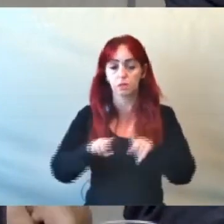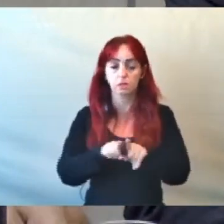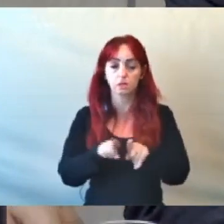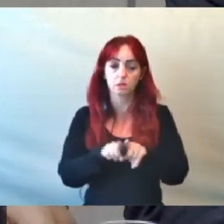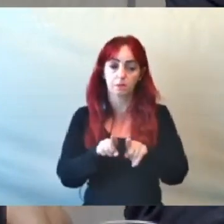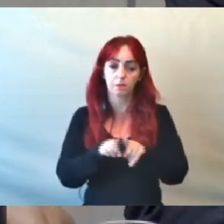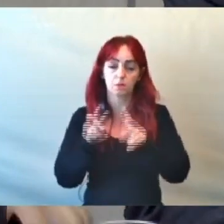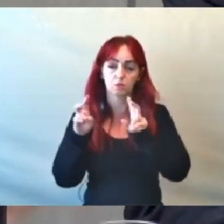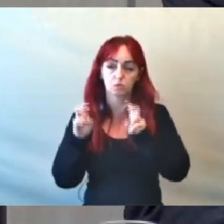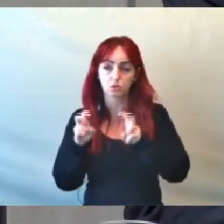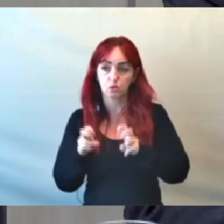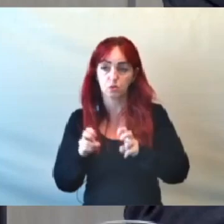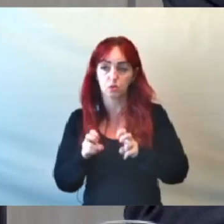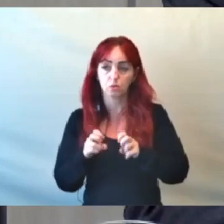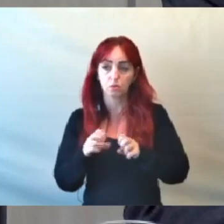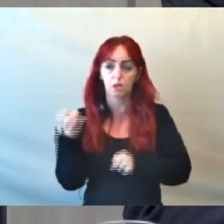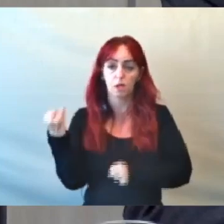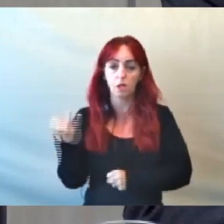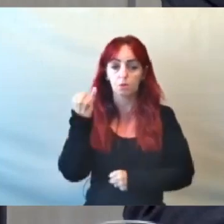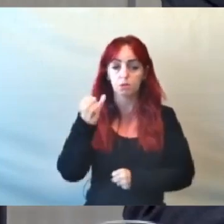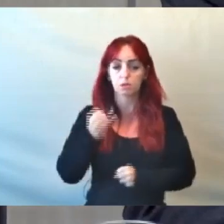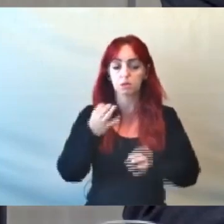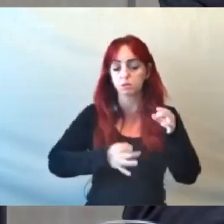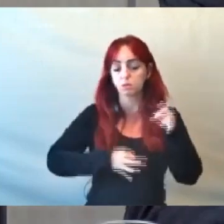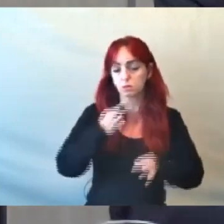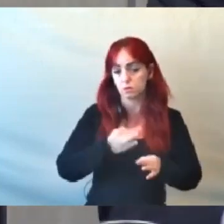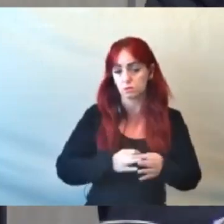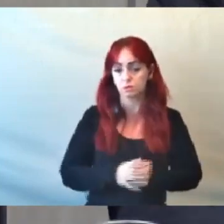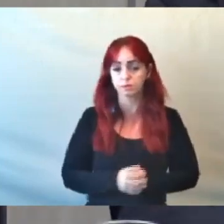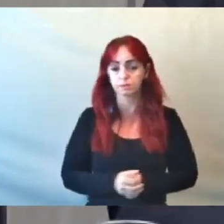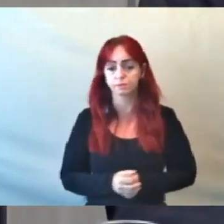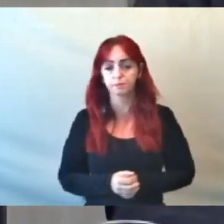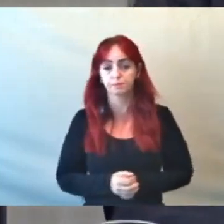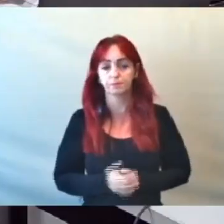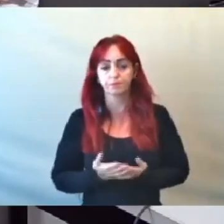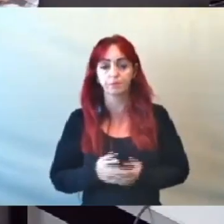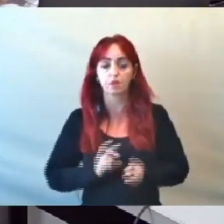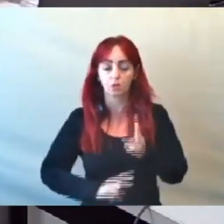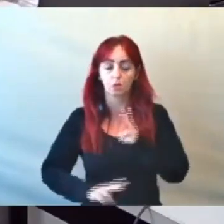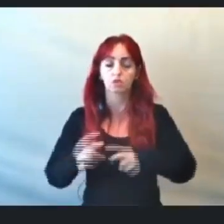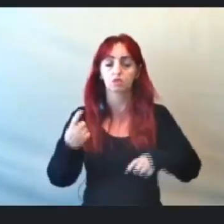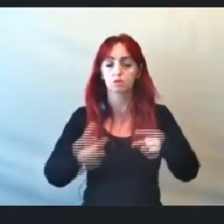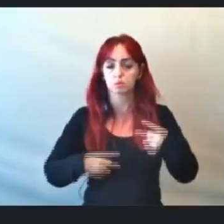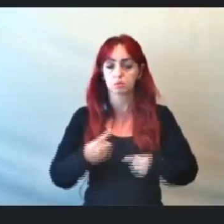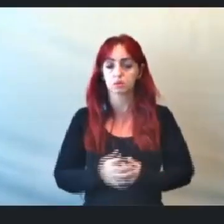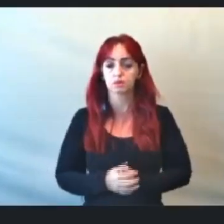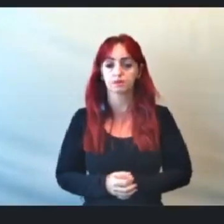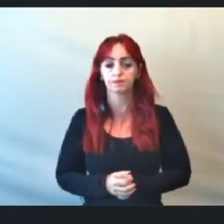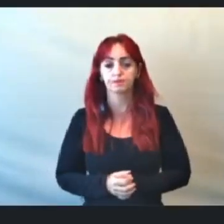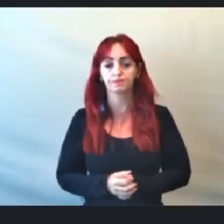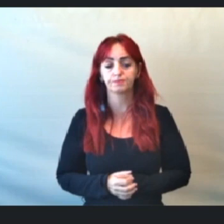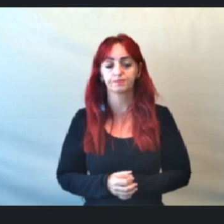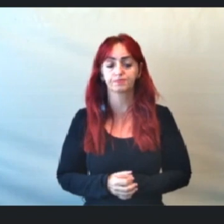nele trazida. Eu mantenho em discussão. Presidente, para discutir.